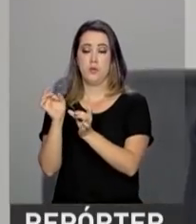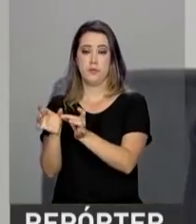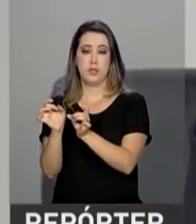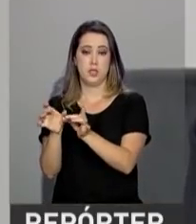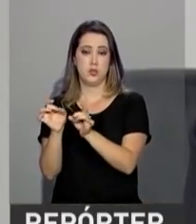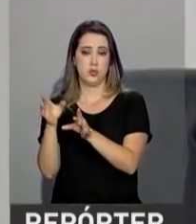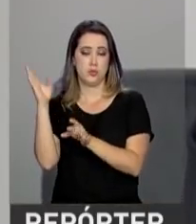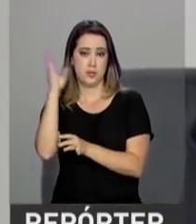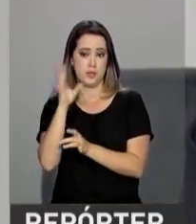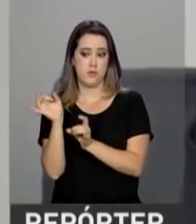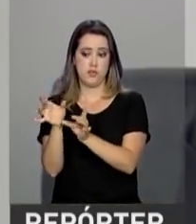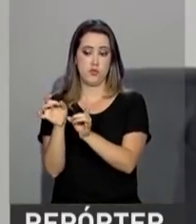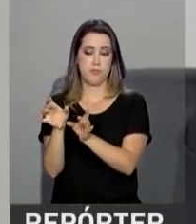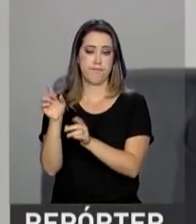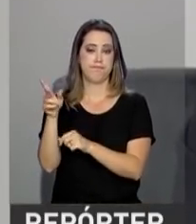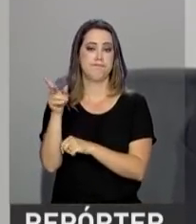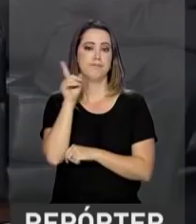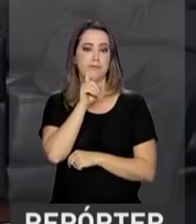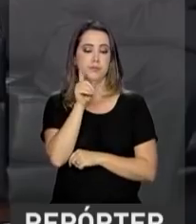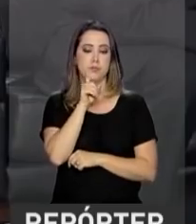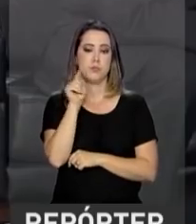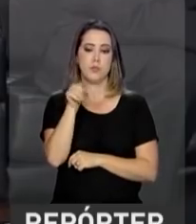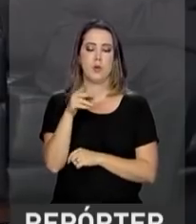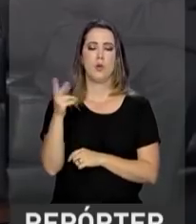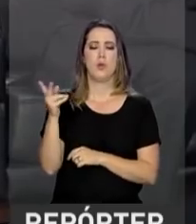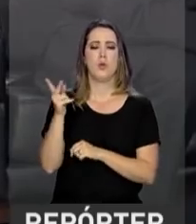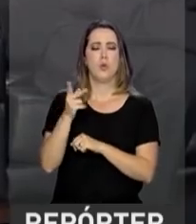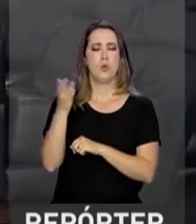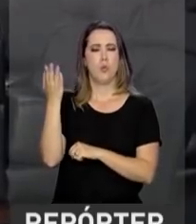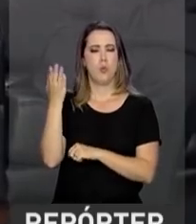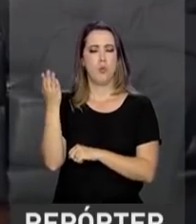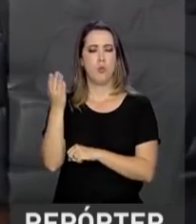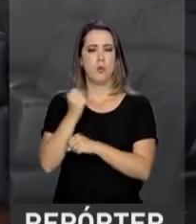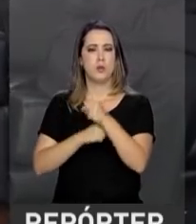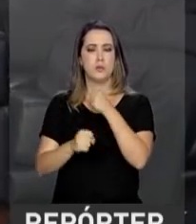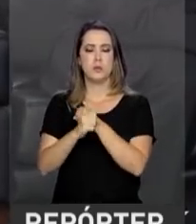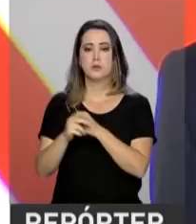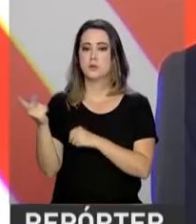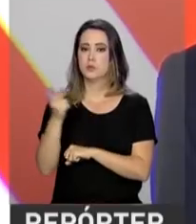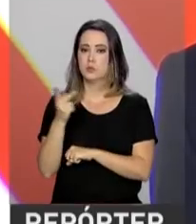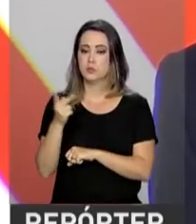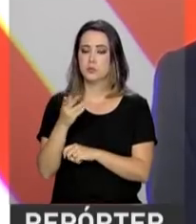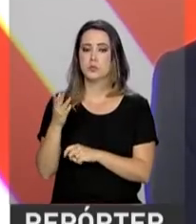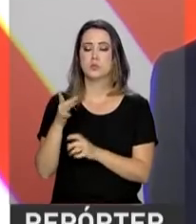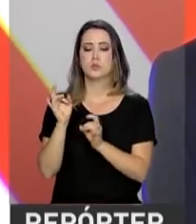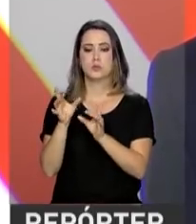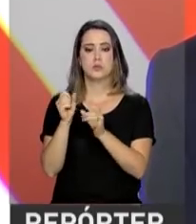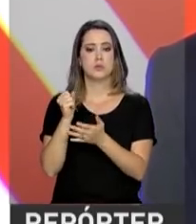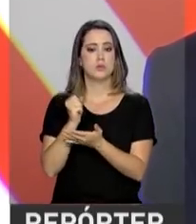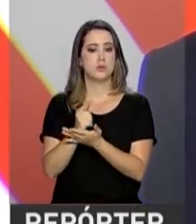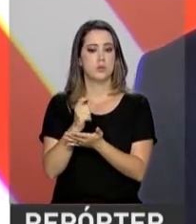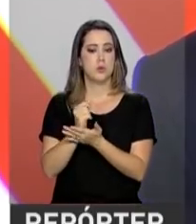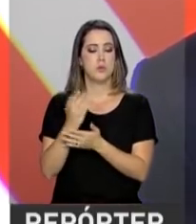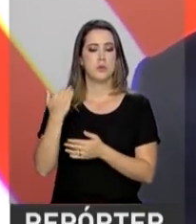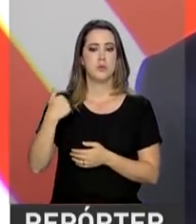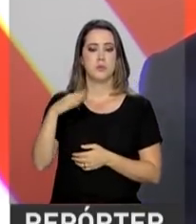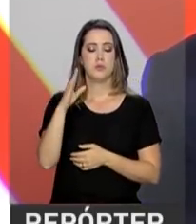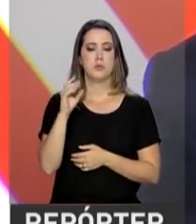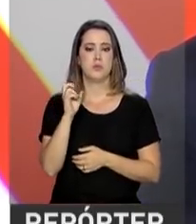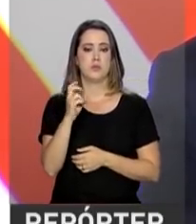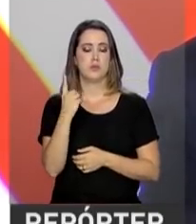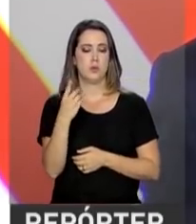ano passado, o comércio bilateral ultrapassou R$ 51 bilhões. Os Estados Unidos são o